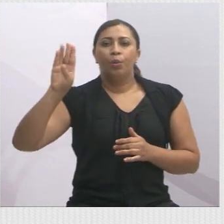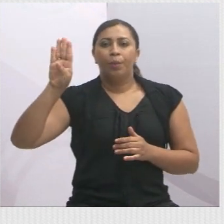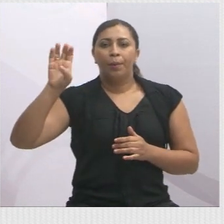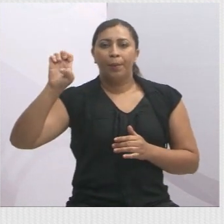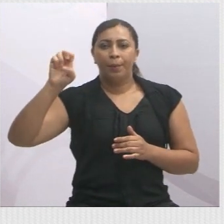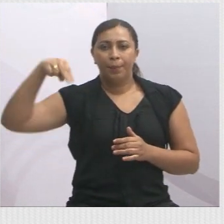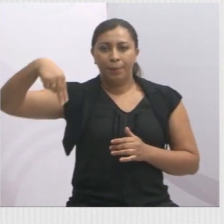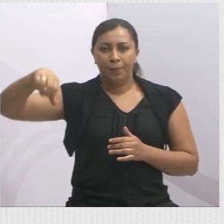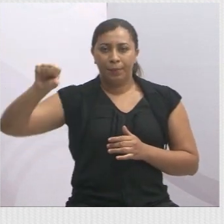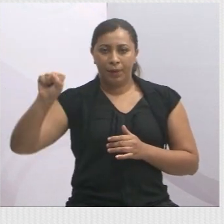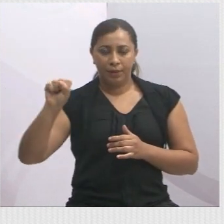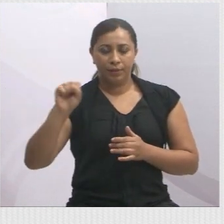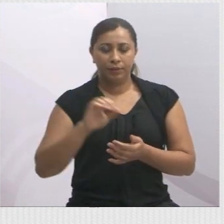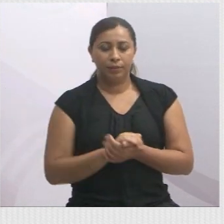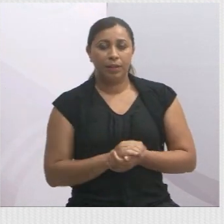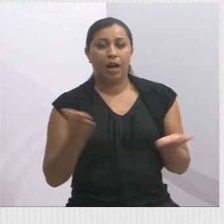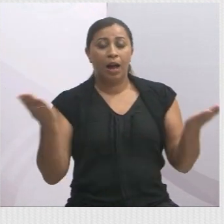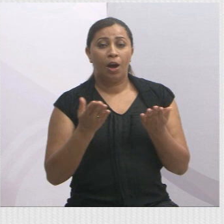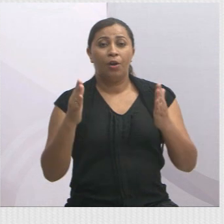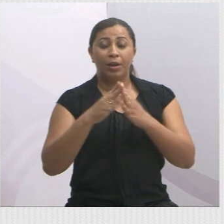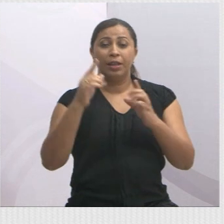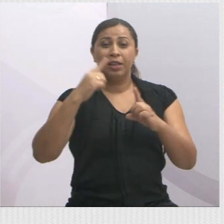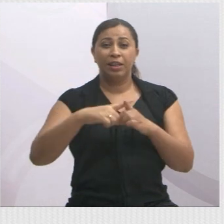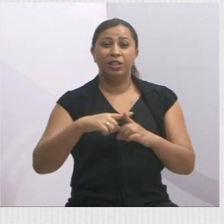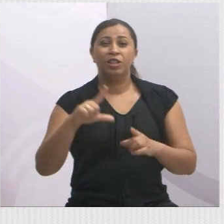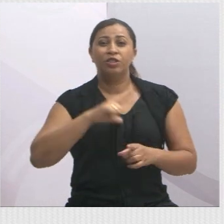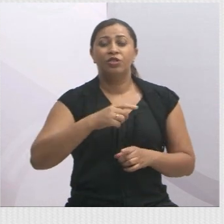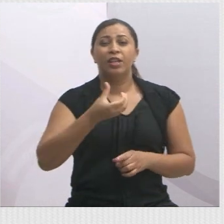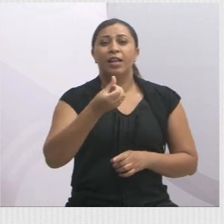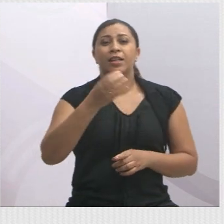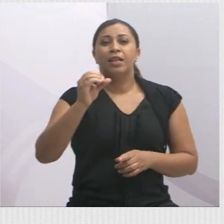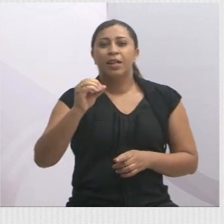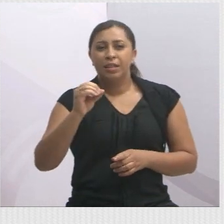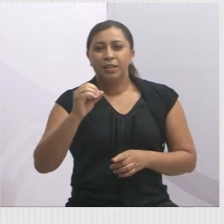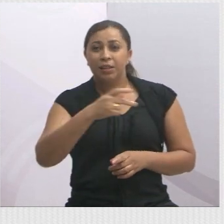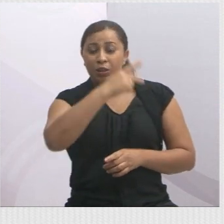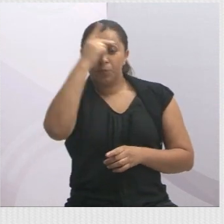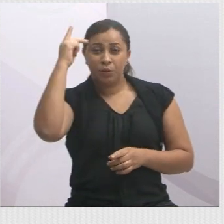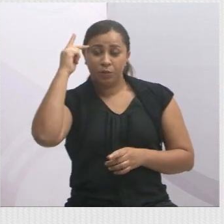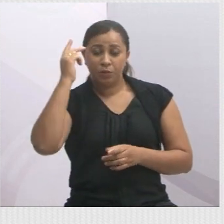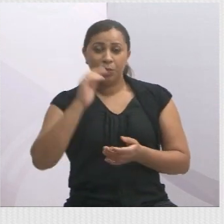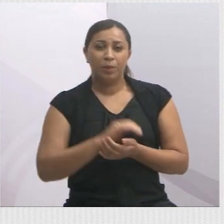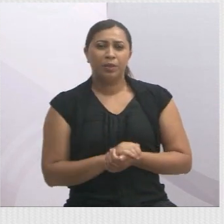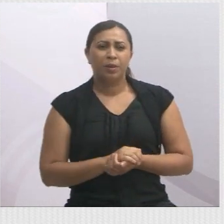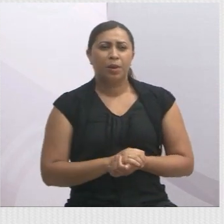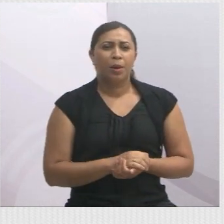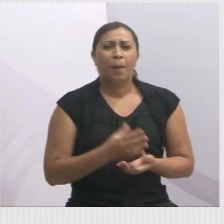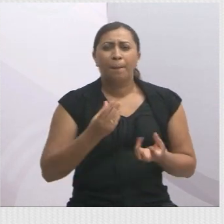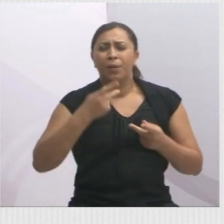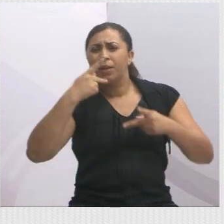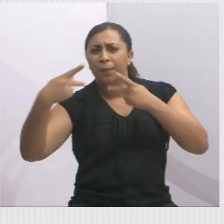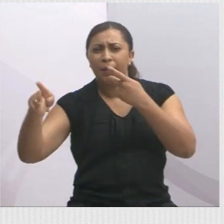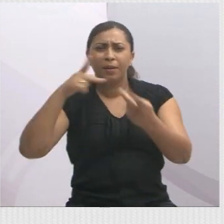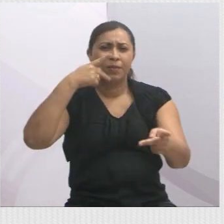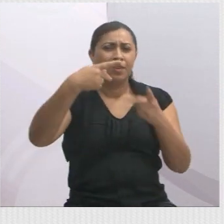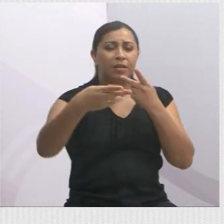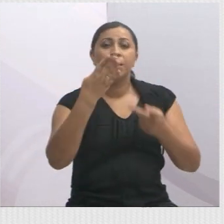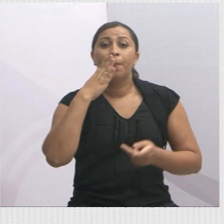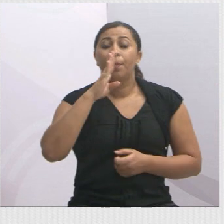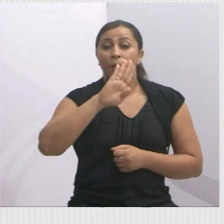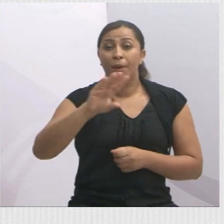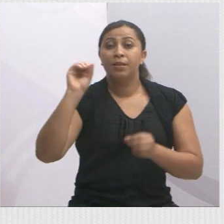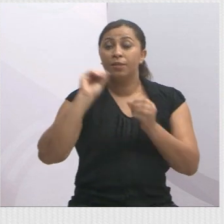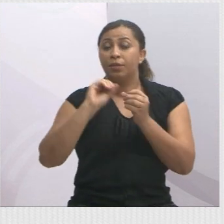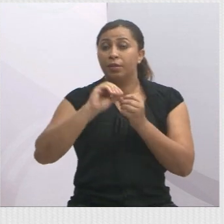Araújo. Agora a igreja já contava com 60 membros, e devido às muitas profecias e várias promessas feitas